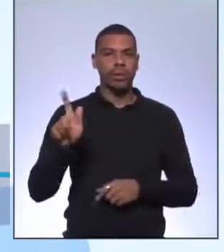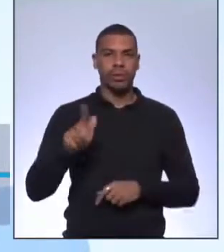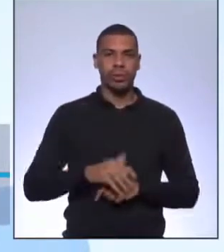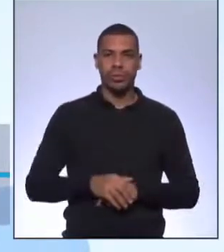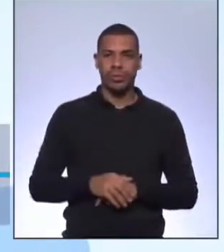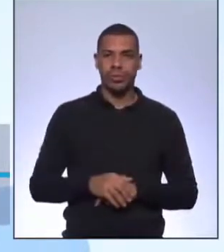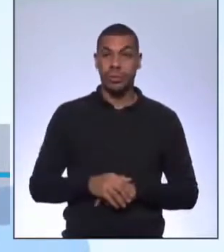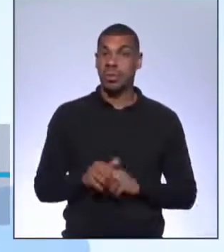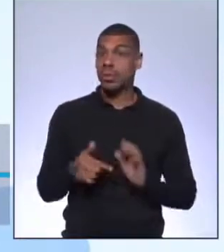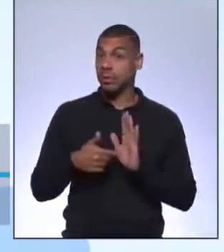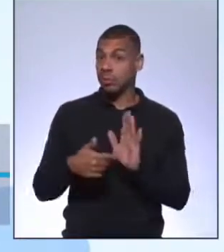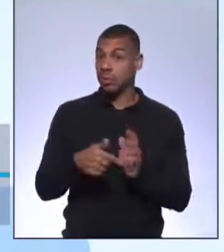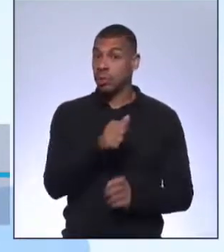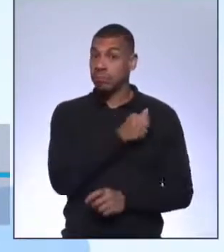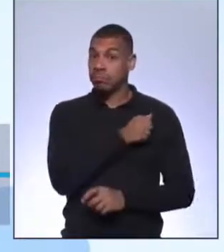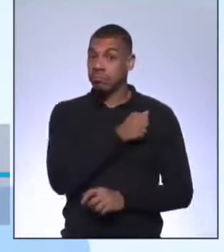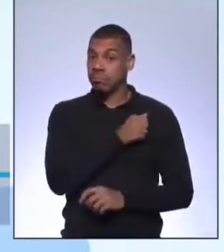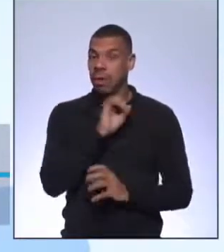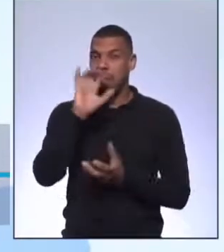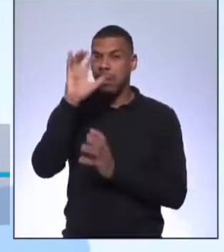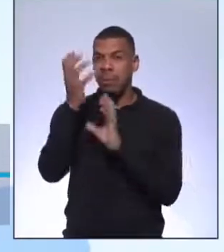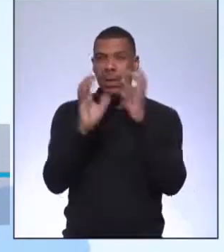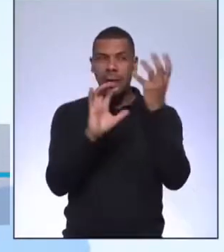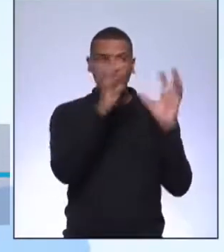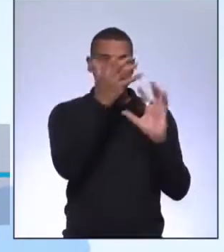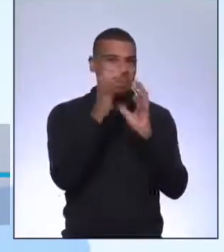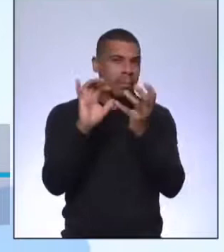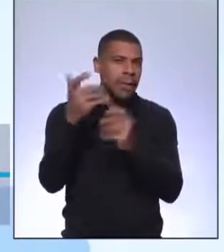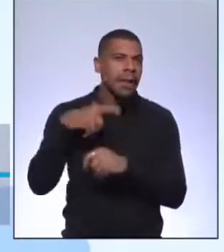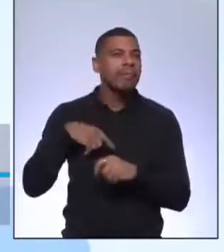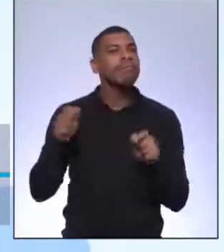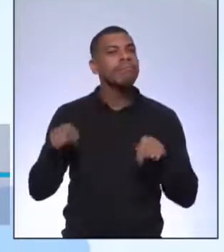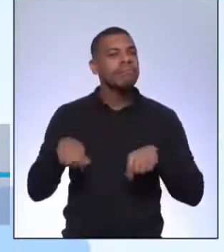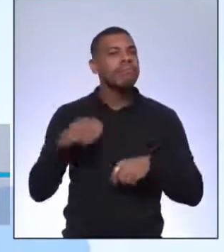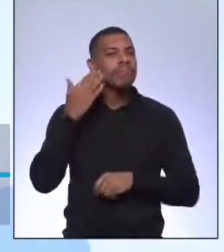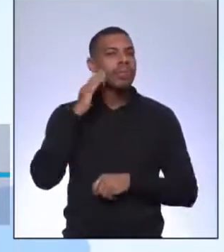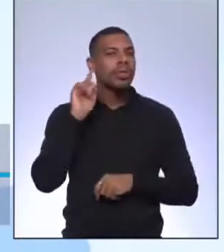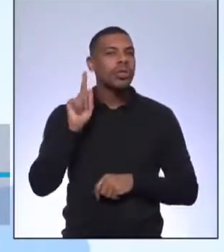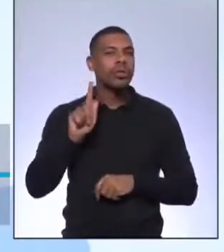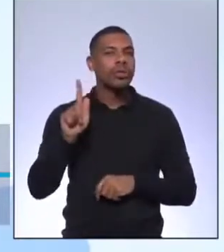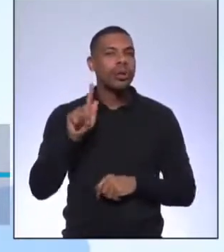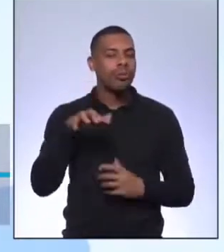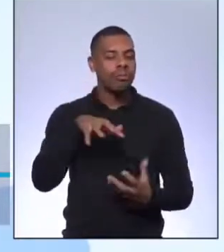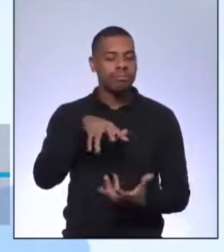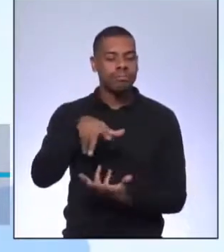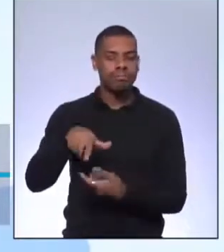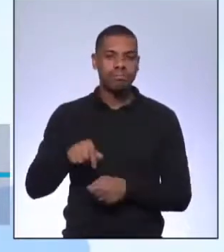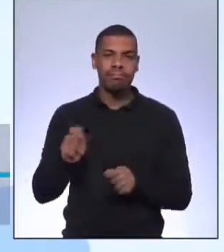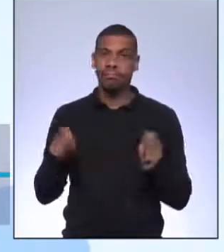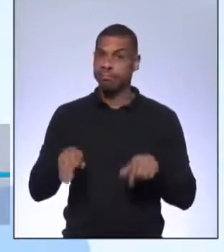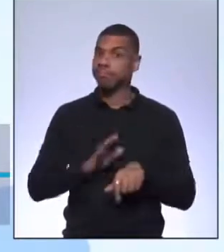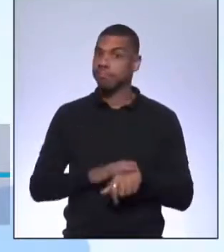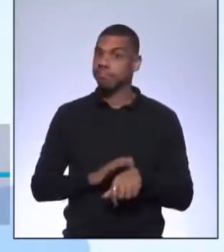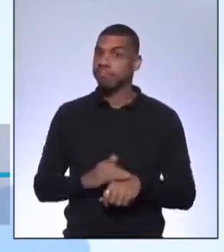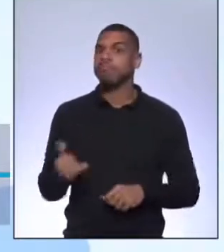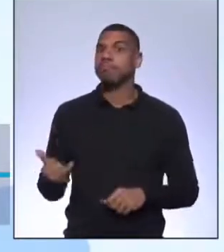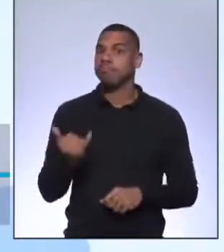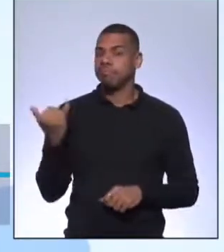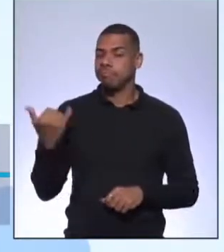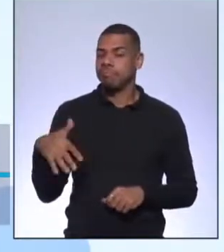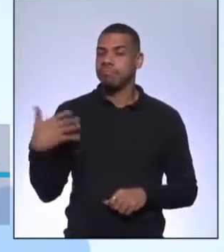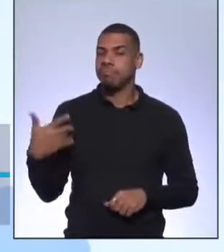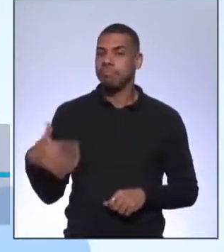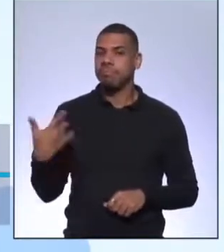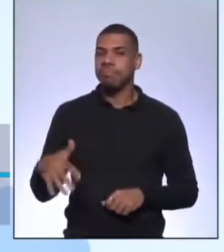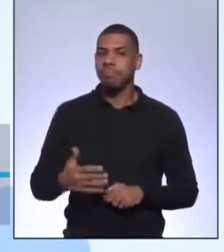Leon escreveu pelo clima. É, eu acho que eles entenderam aí a posição geográfica, né? É um fator determinante, professor